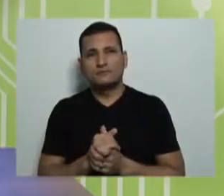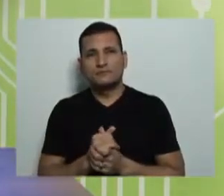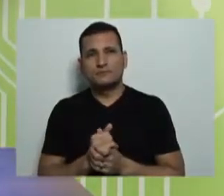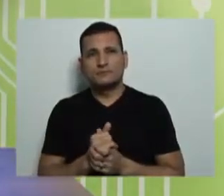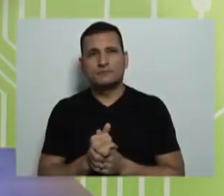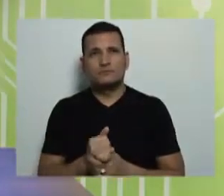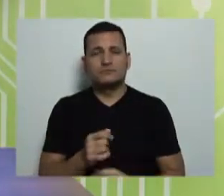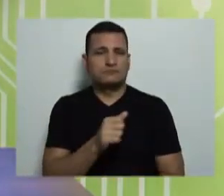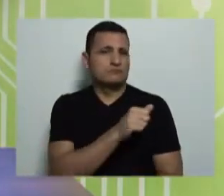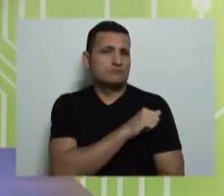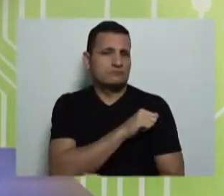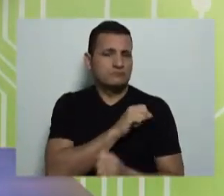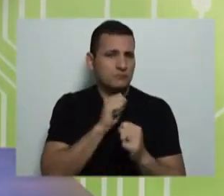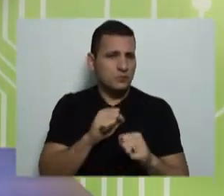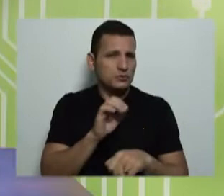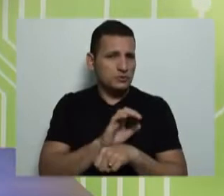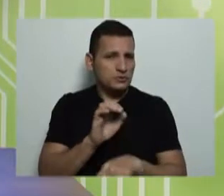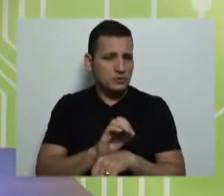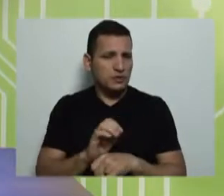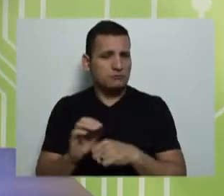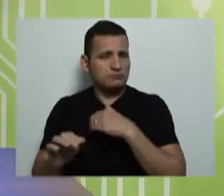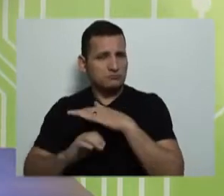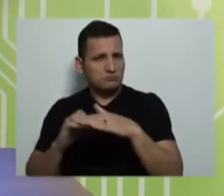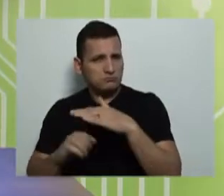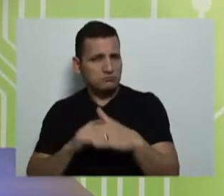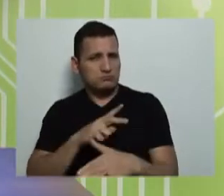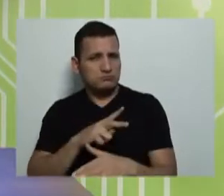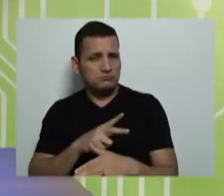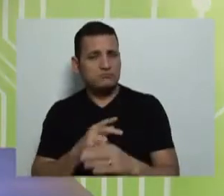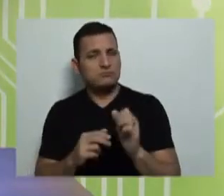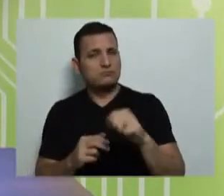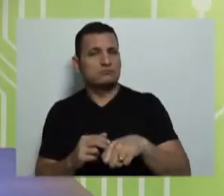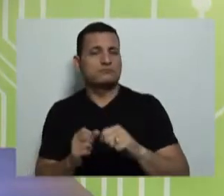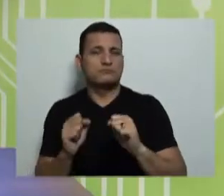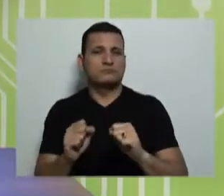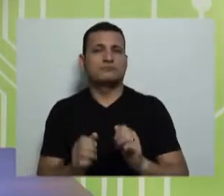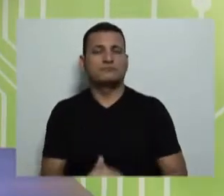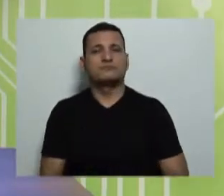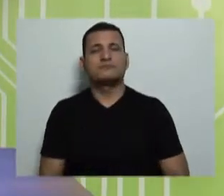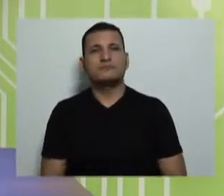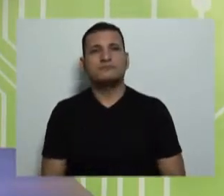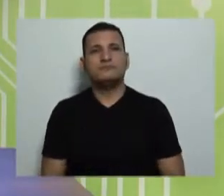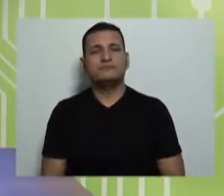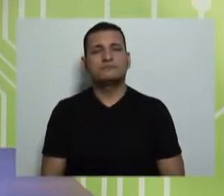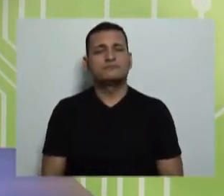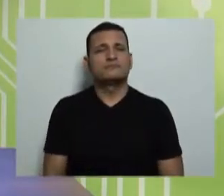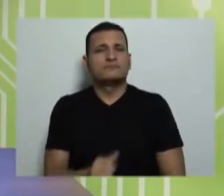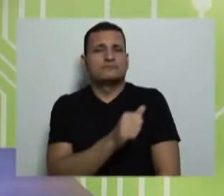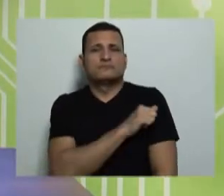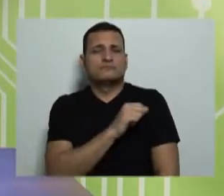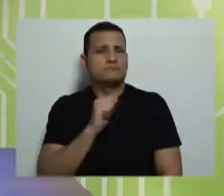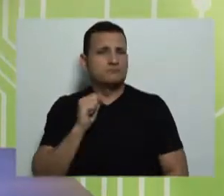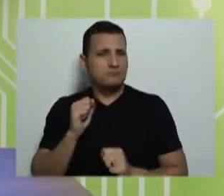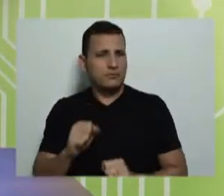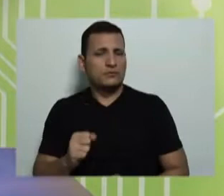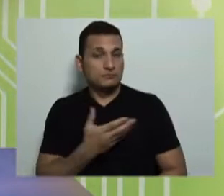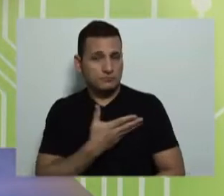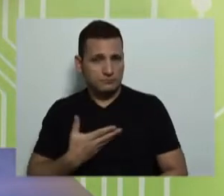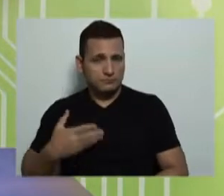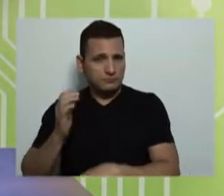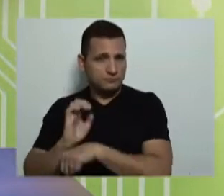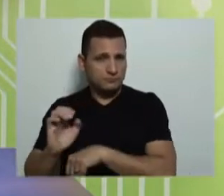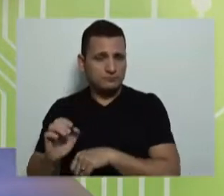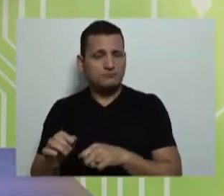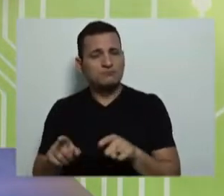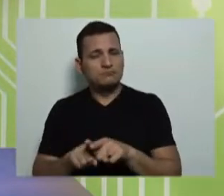O aluno pode estagiar em empresas privadas? Sim, pode. Prosseguindo, o aluno pode estagiar em órgãos públicos? Também. A